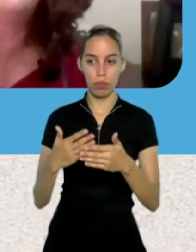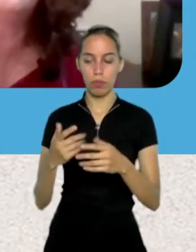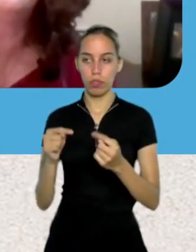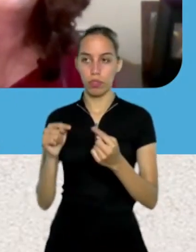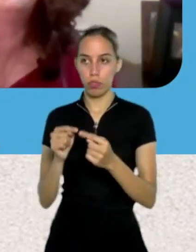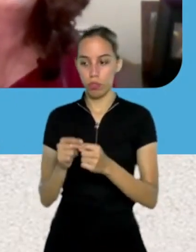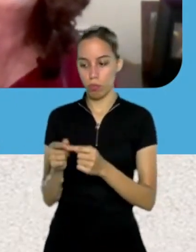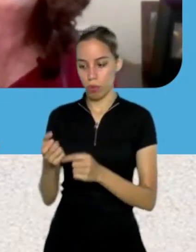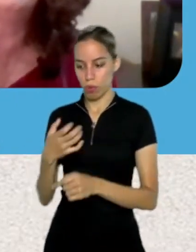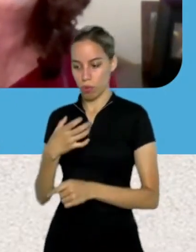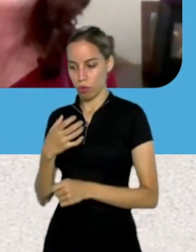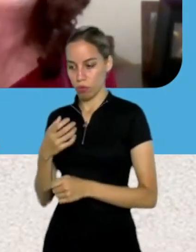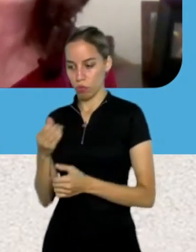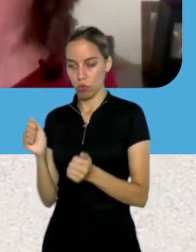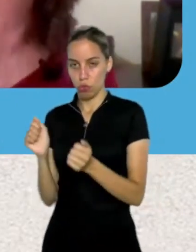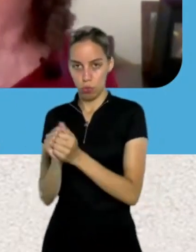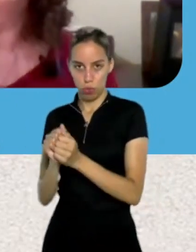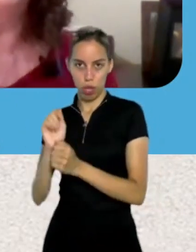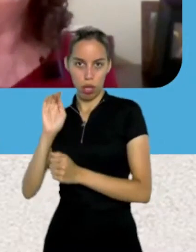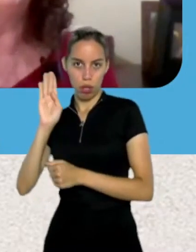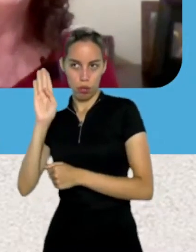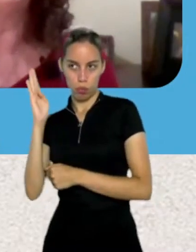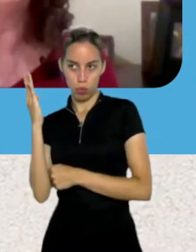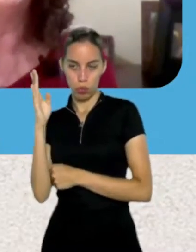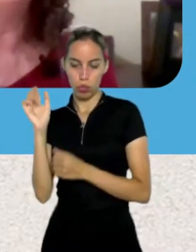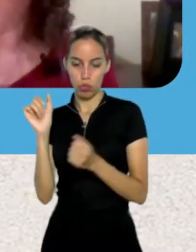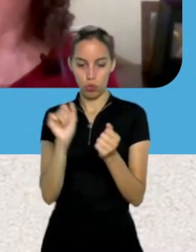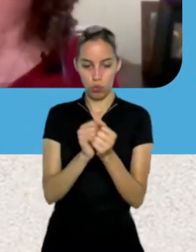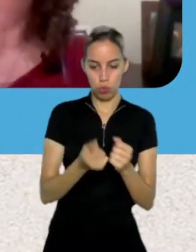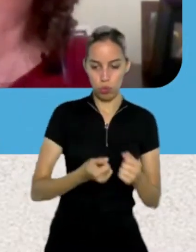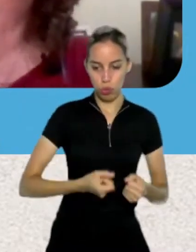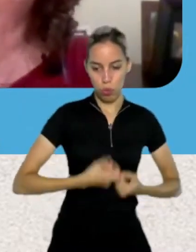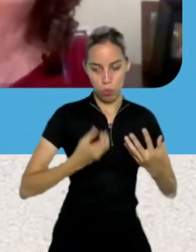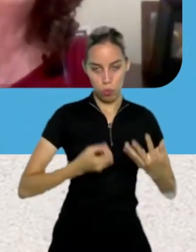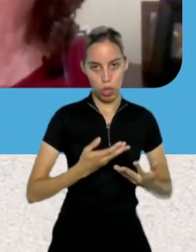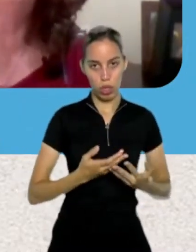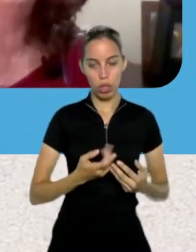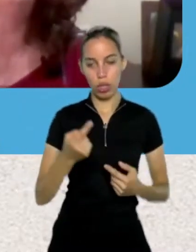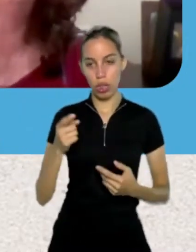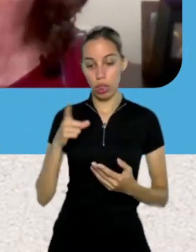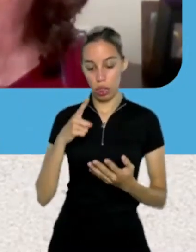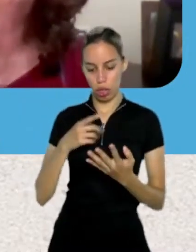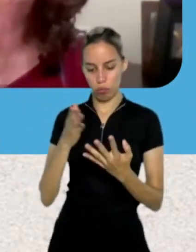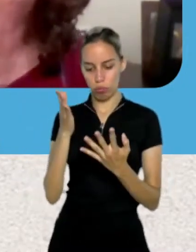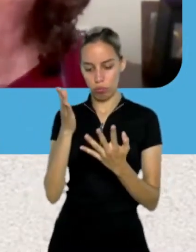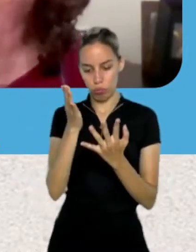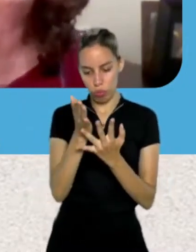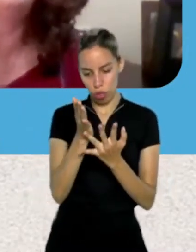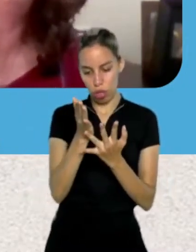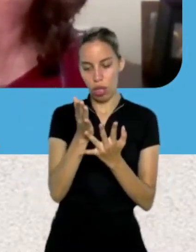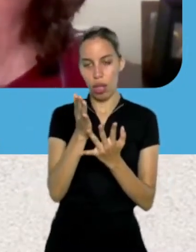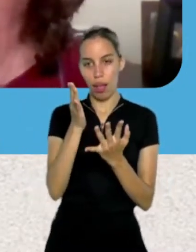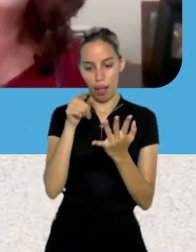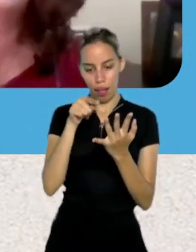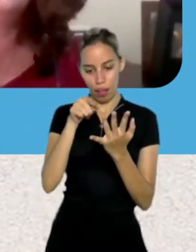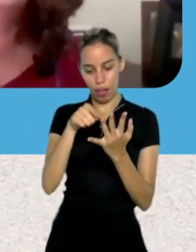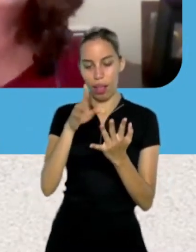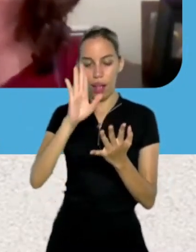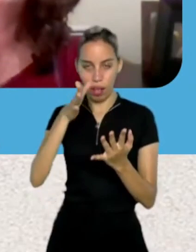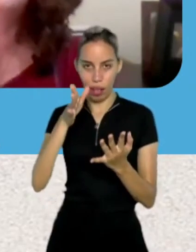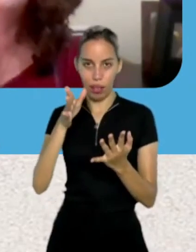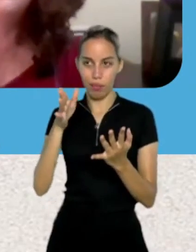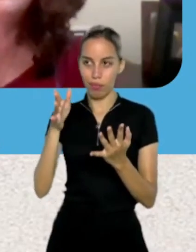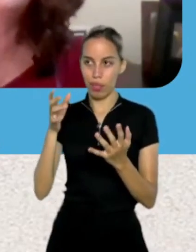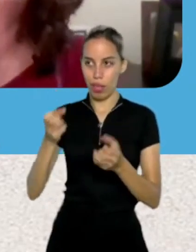é a minha formação, com a poesia. Então, tem uma Isso parte é do livro. fantástico também, né? Que você tem tanto Isso, conhecimento